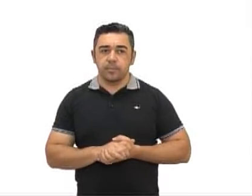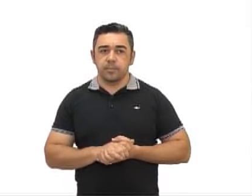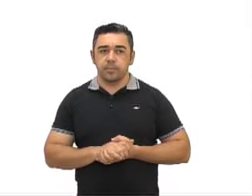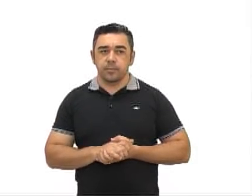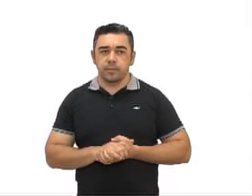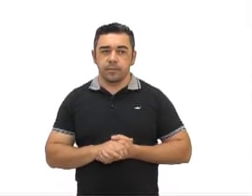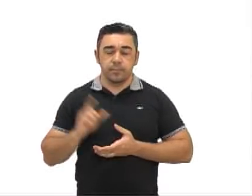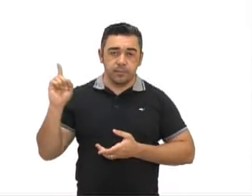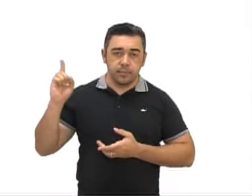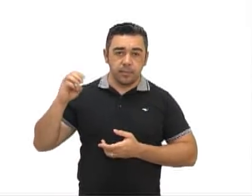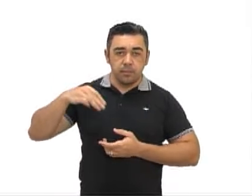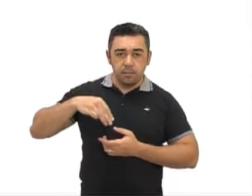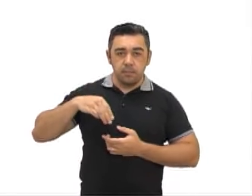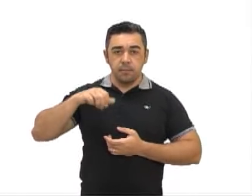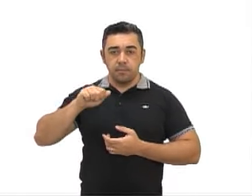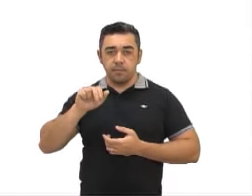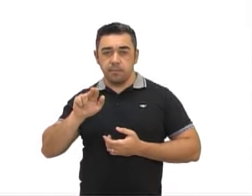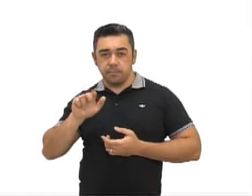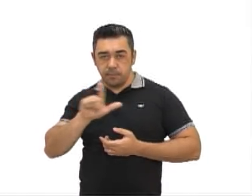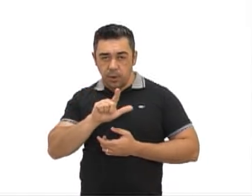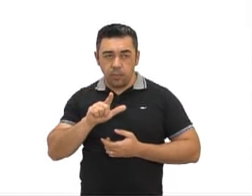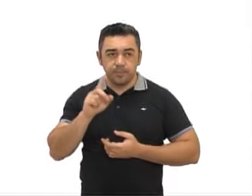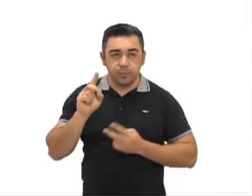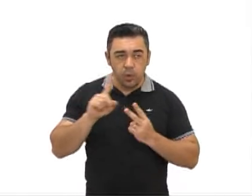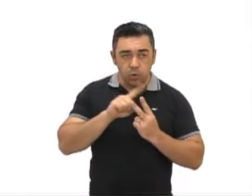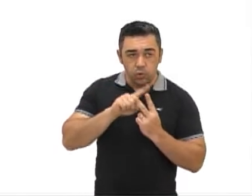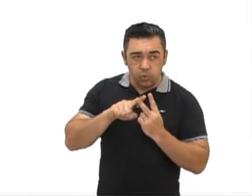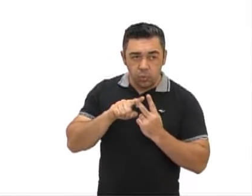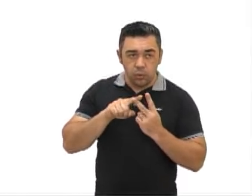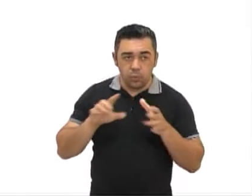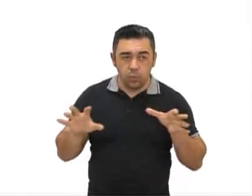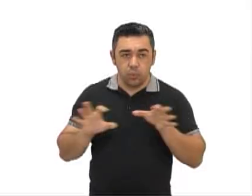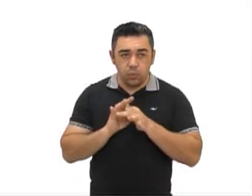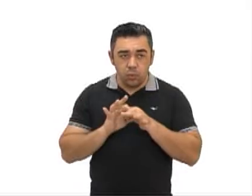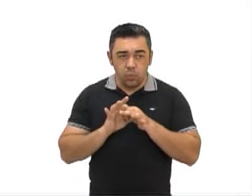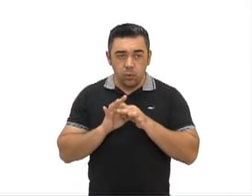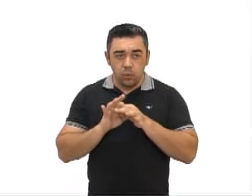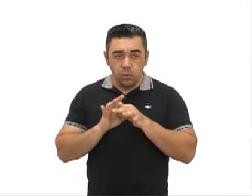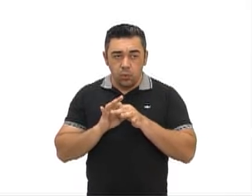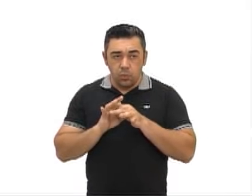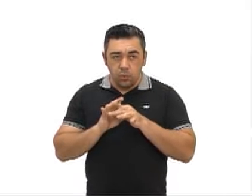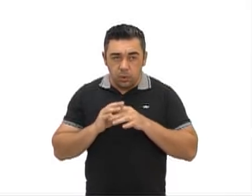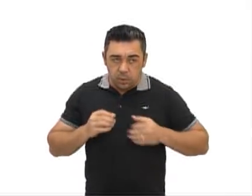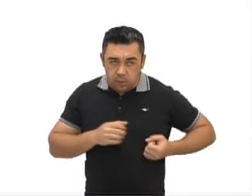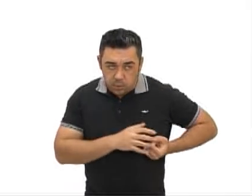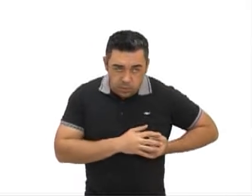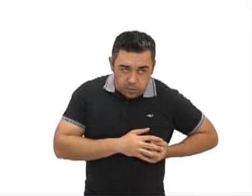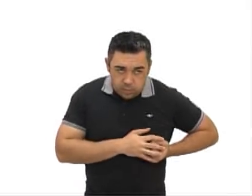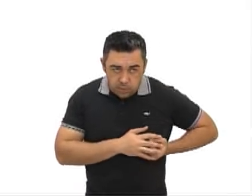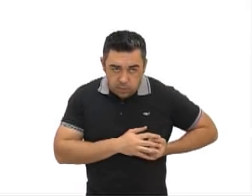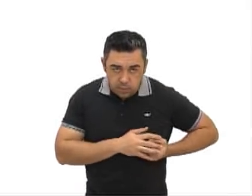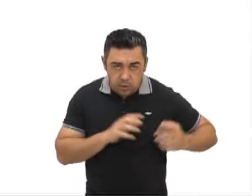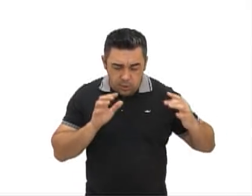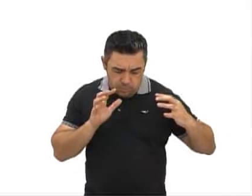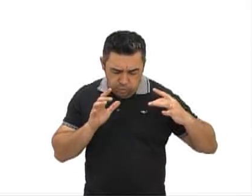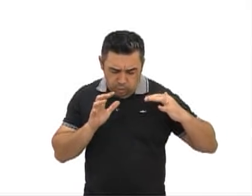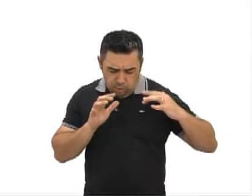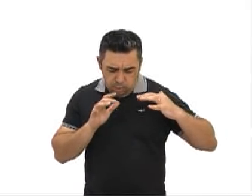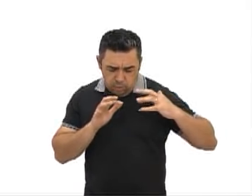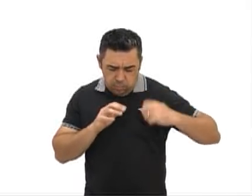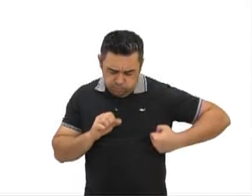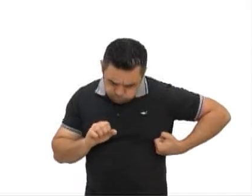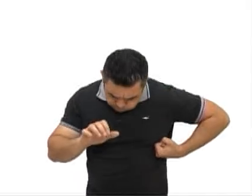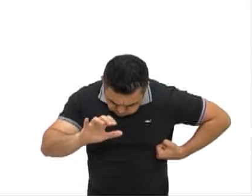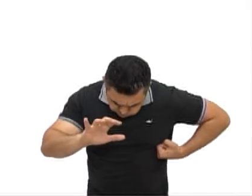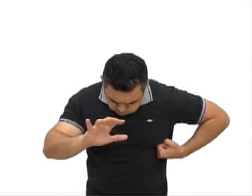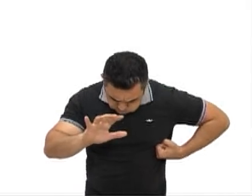O mal é quando 2 ou mais jogadores se unem para bloquear o jogador adversário que tem a posse da bola